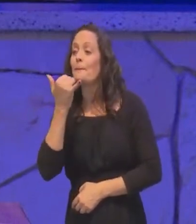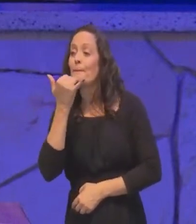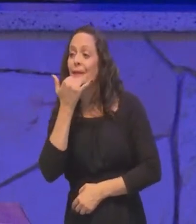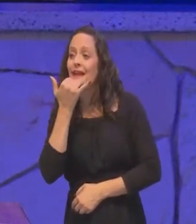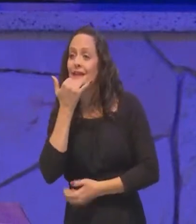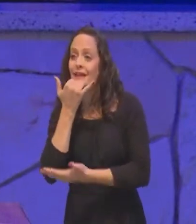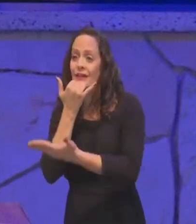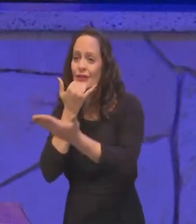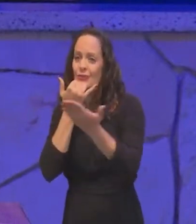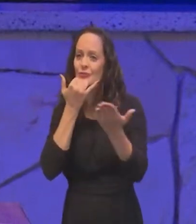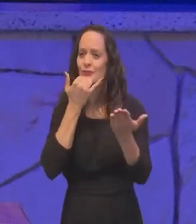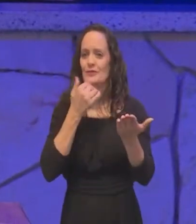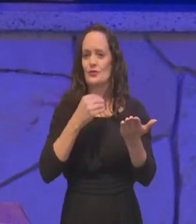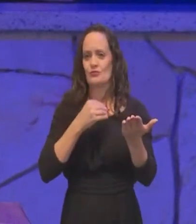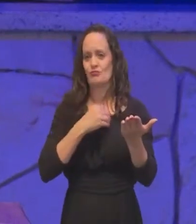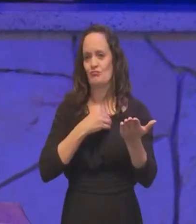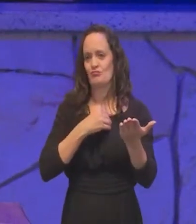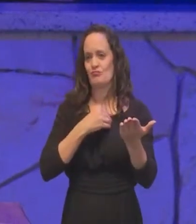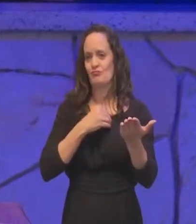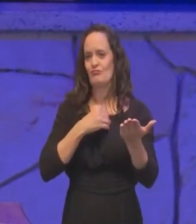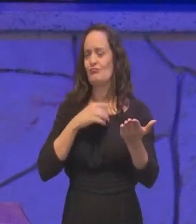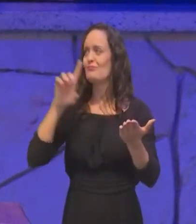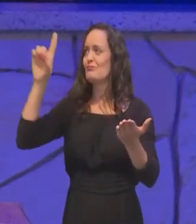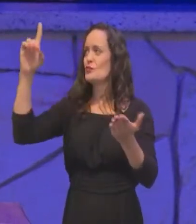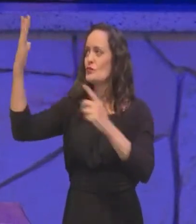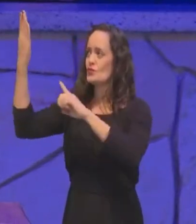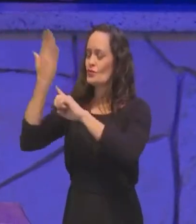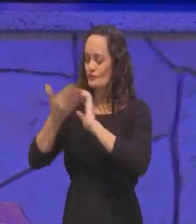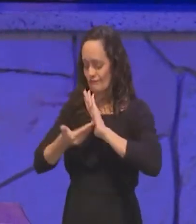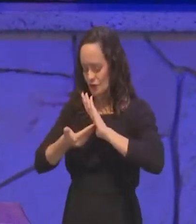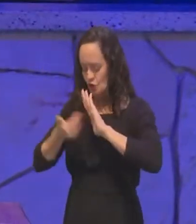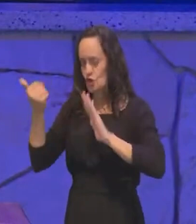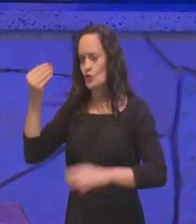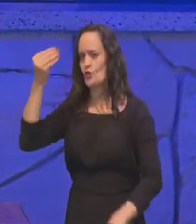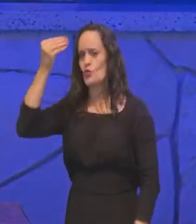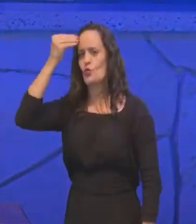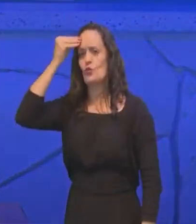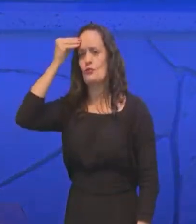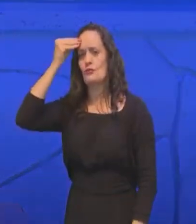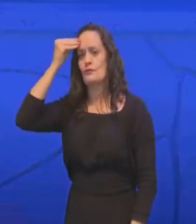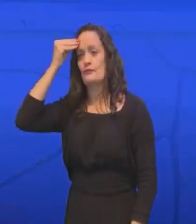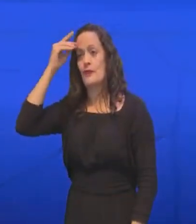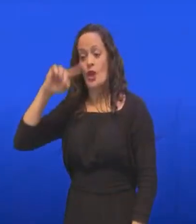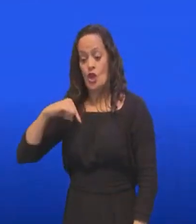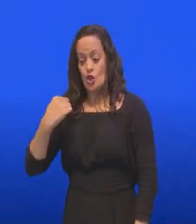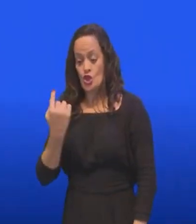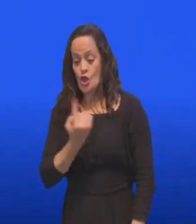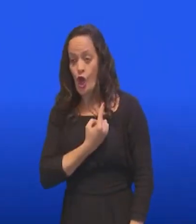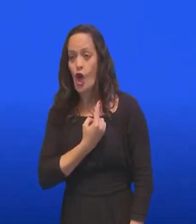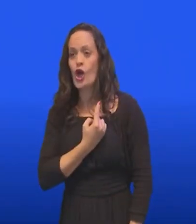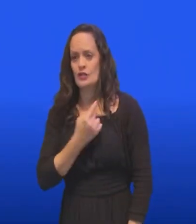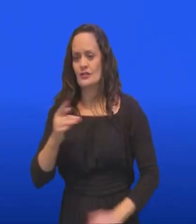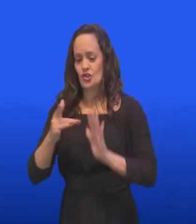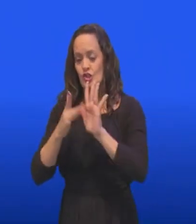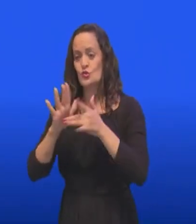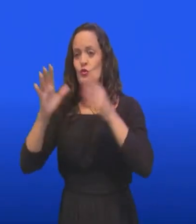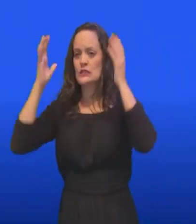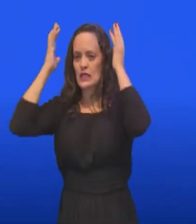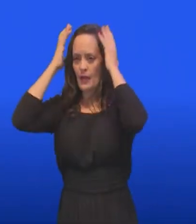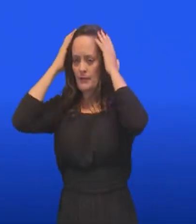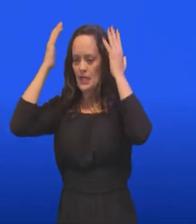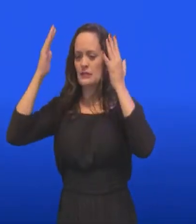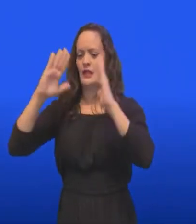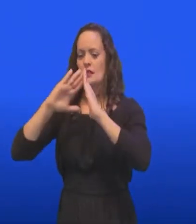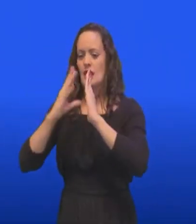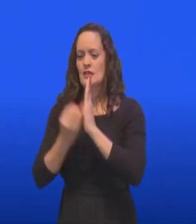pecados, aquele que nos tira a culpa. A igreja é o corpo de Cristo, somos os seus membros, que devem viver em